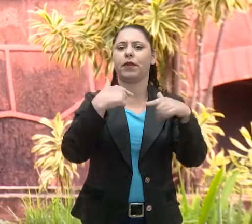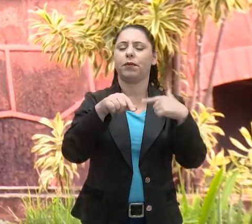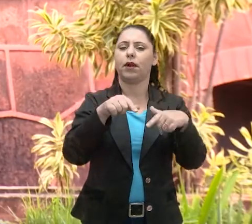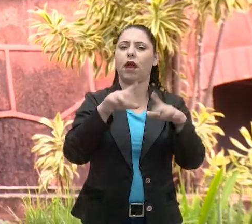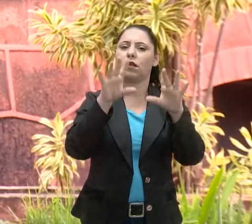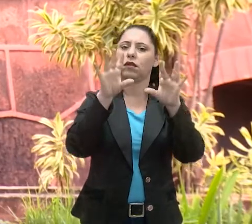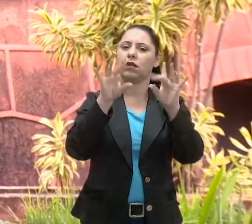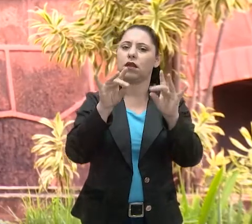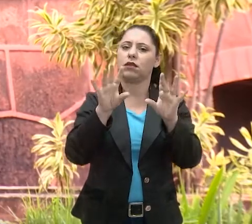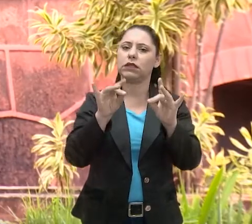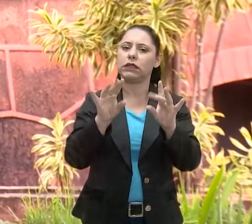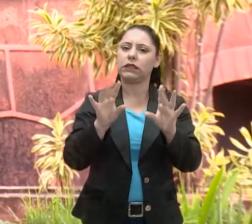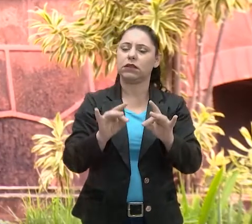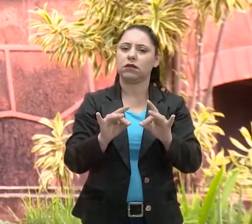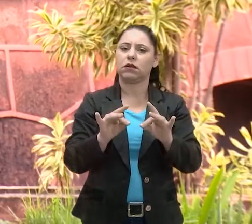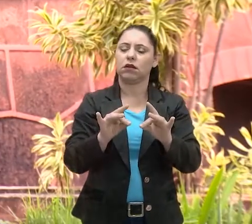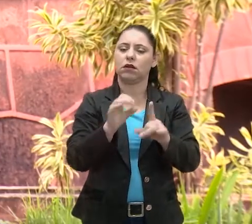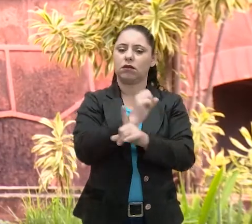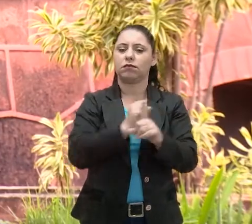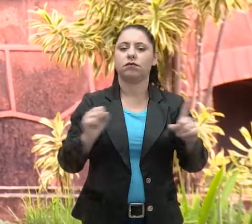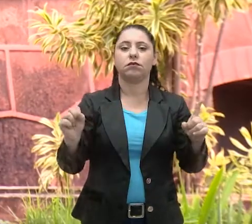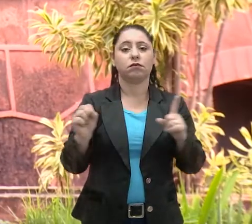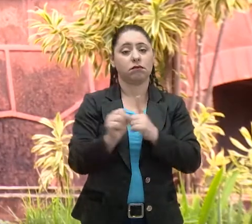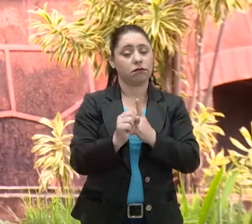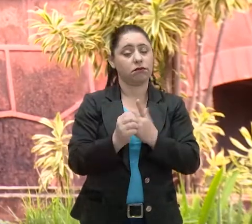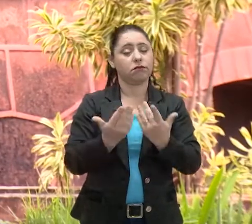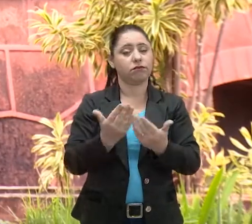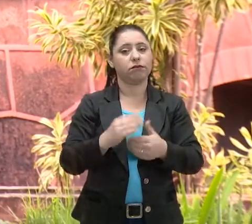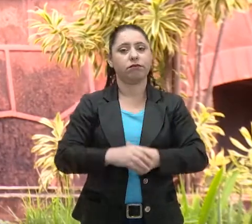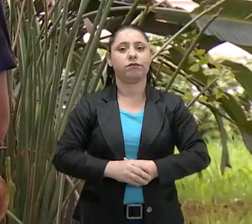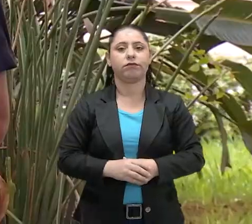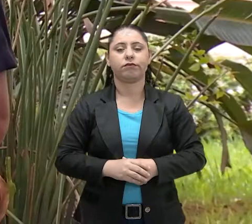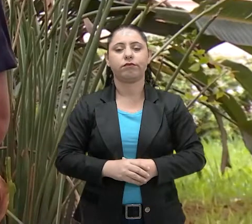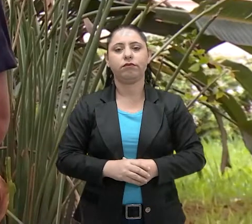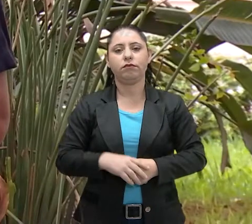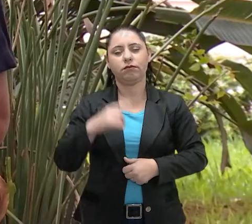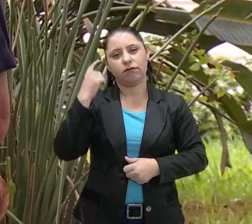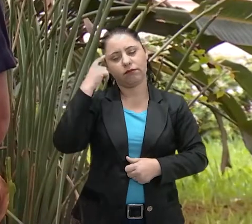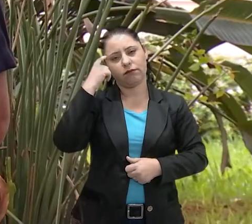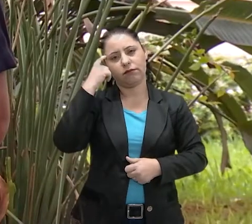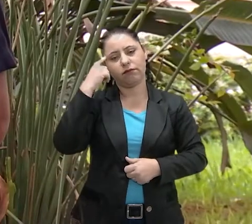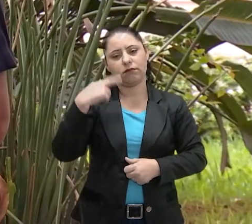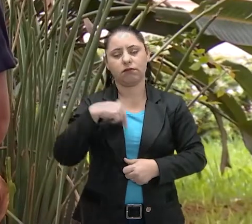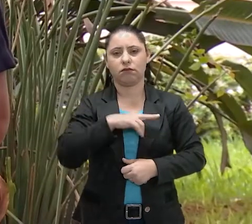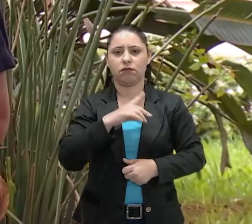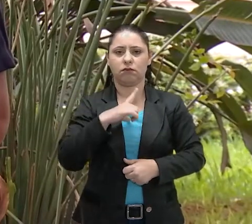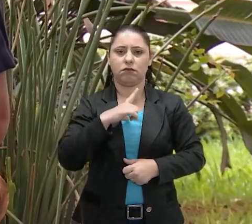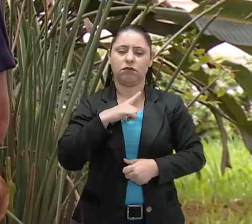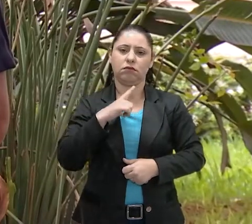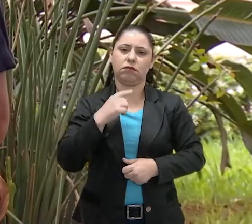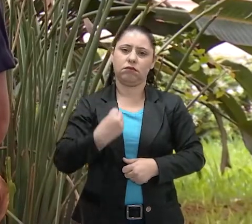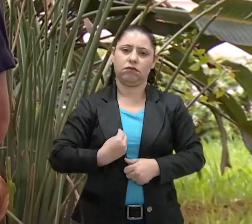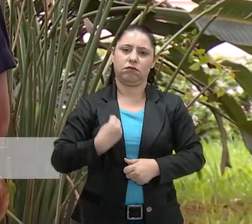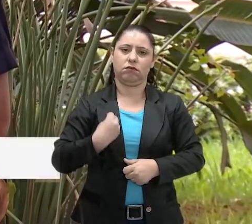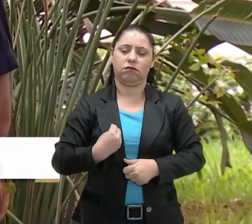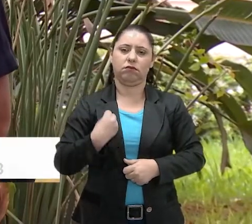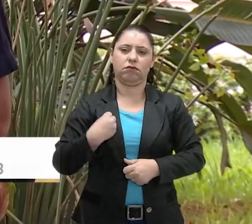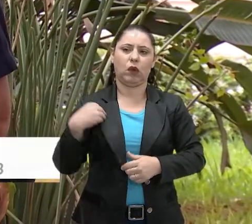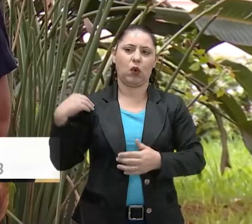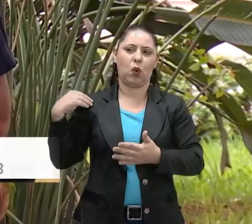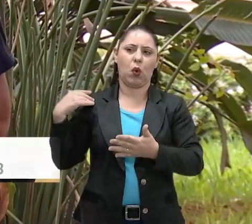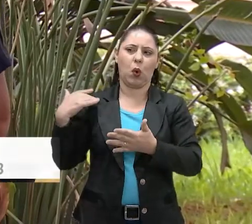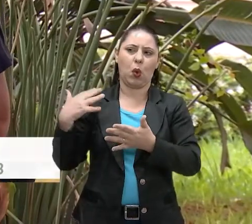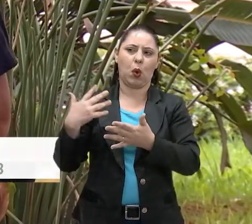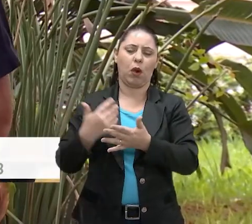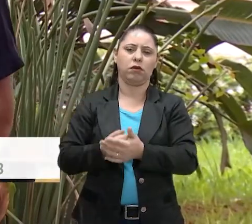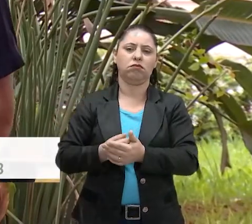temáticas tão delicadas na nossa sociedade, né? Eu acho que a gente tem passado, né,